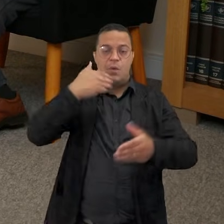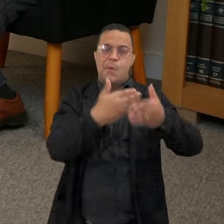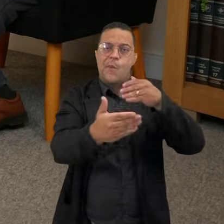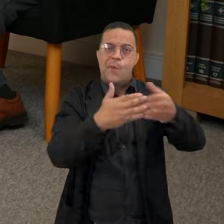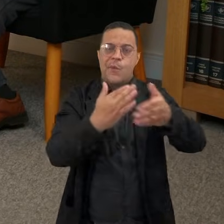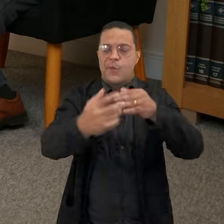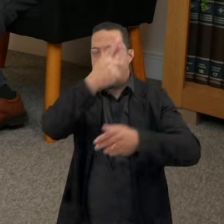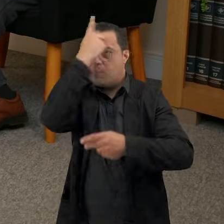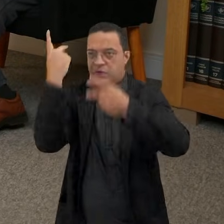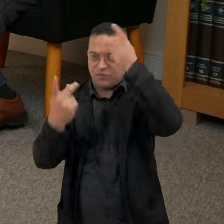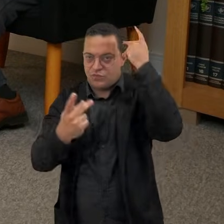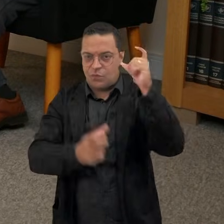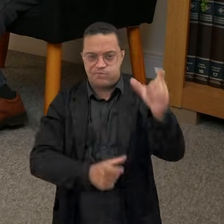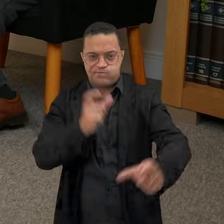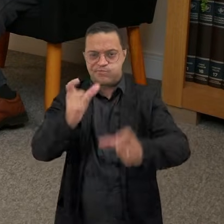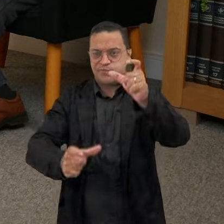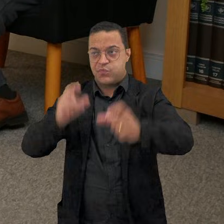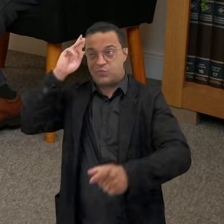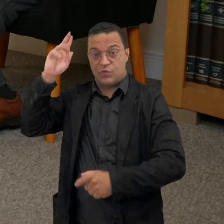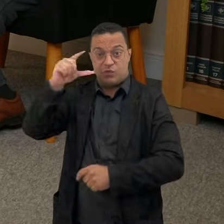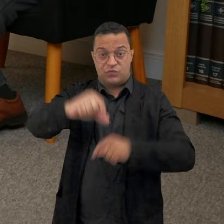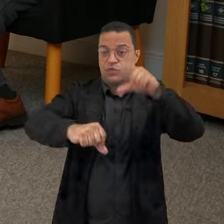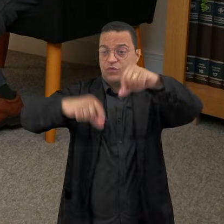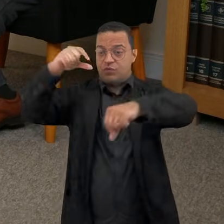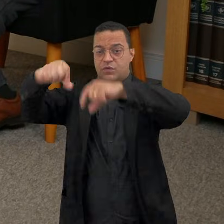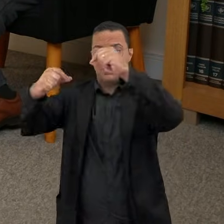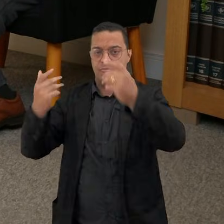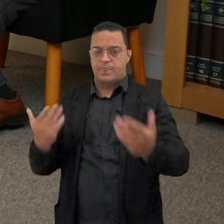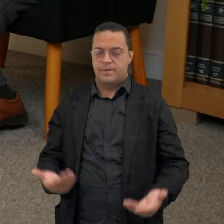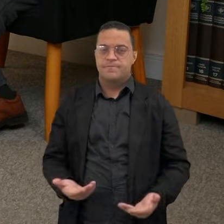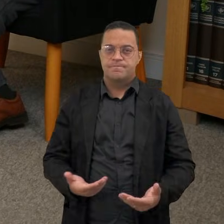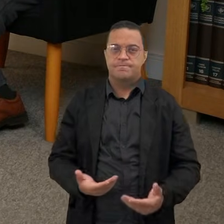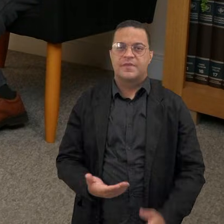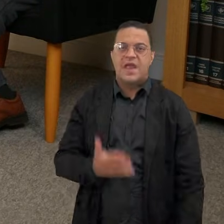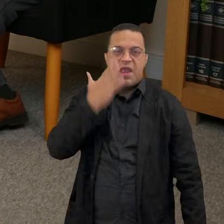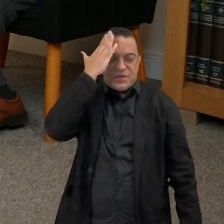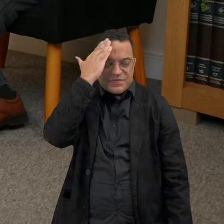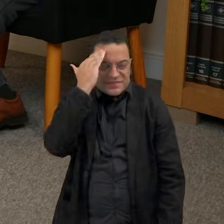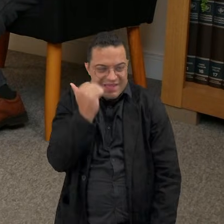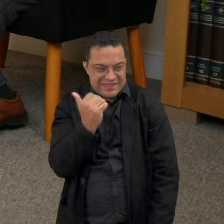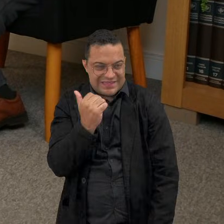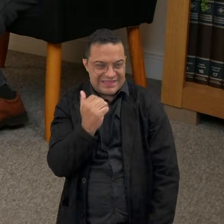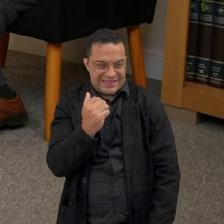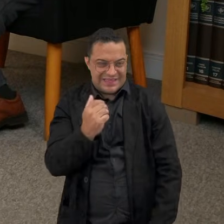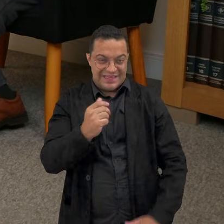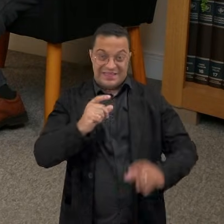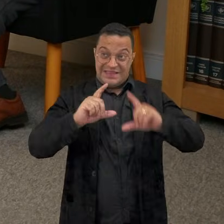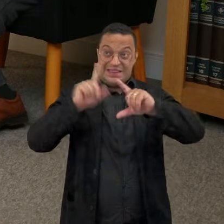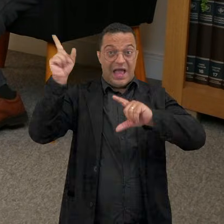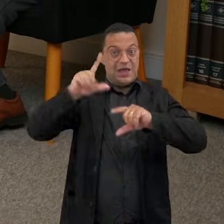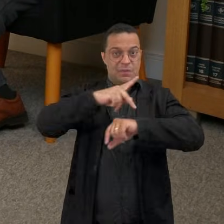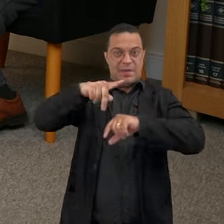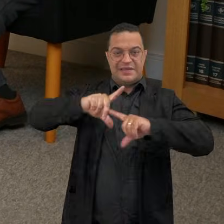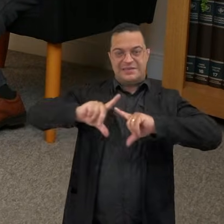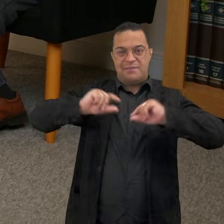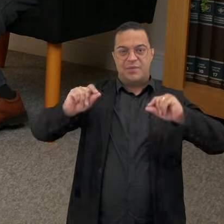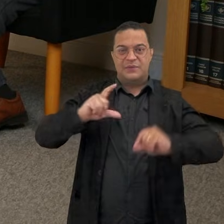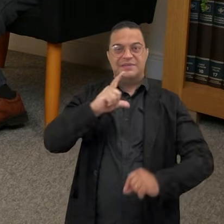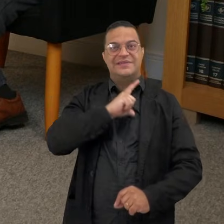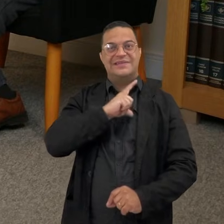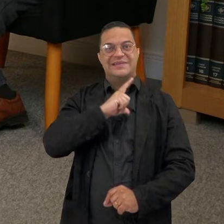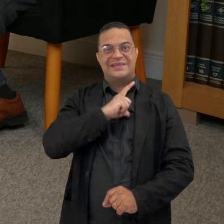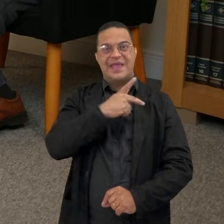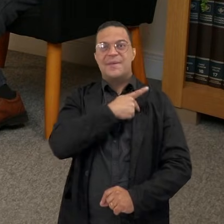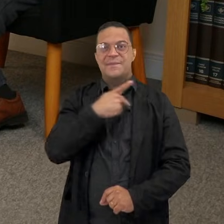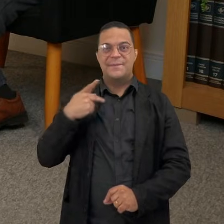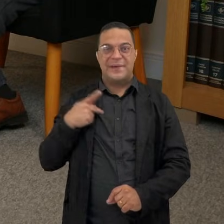aspectos bíblicos e proféticos. Inclusive, eu soube que tem até pastor japonês na obra, né, Fernando? Tem. Tem?